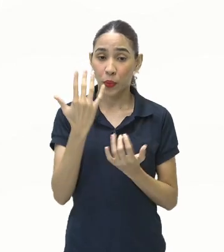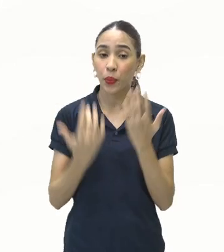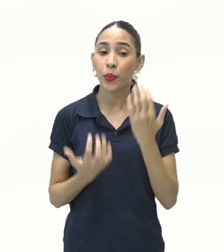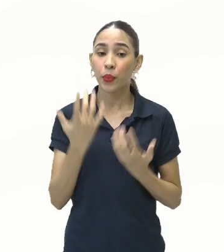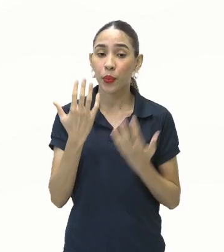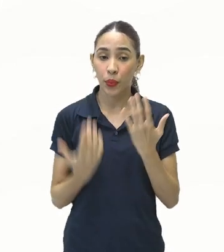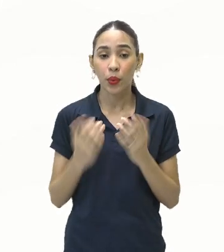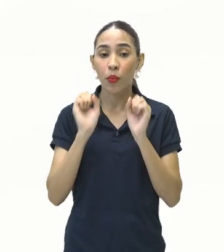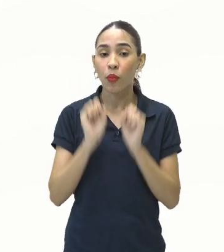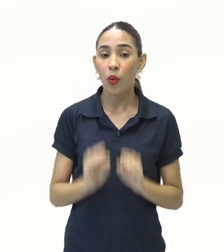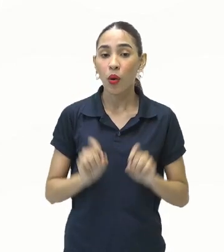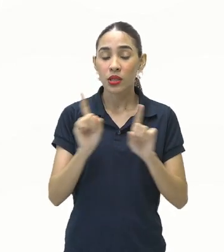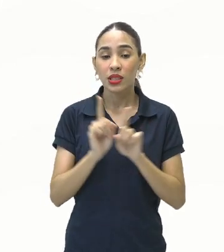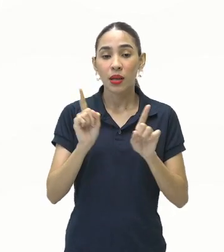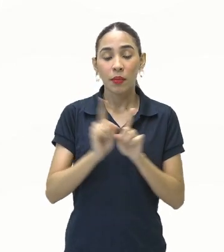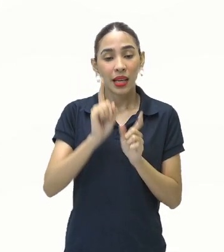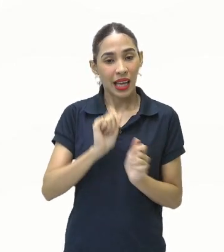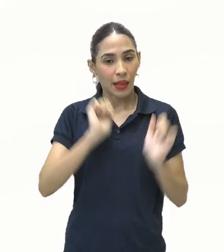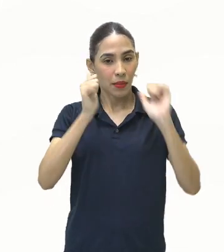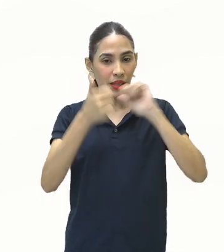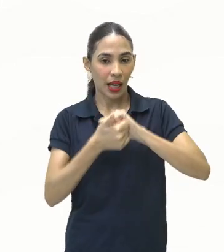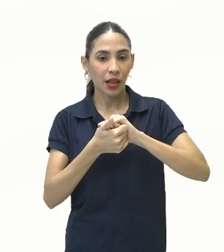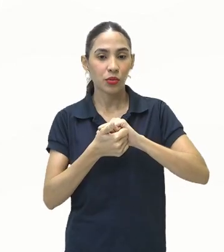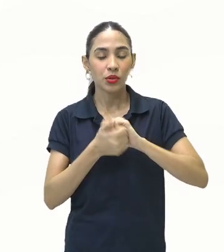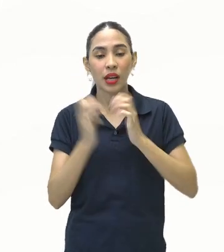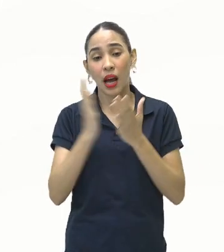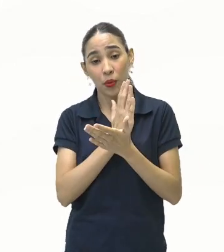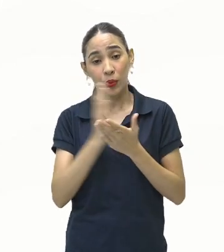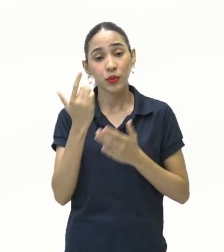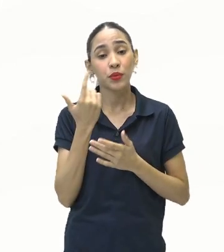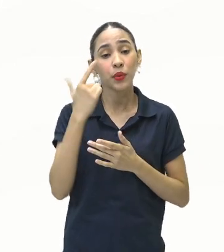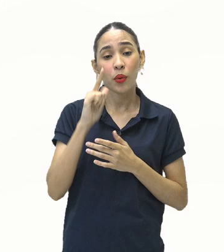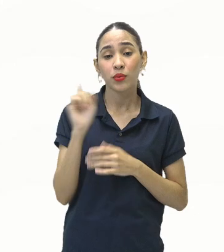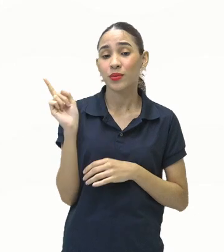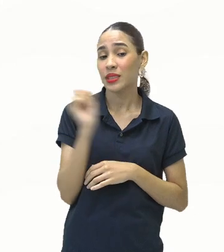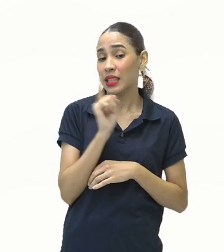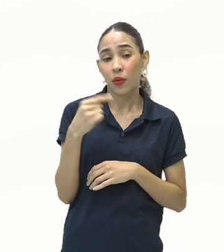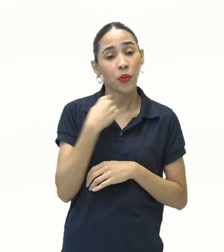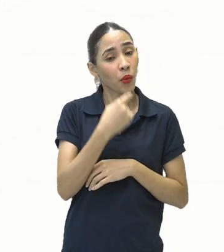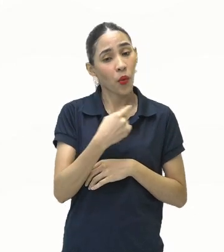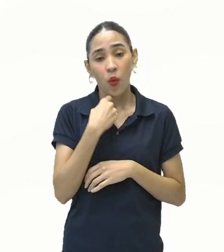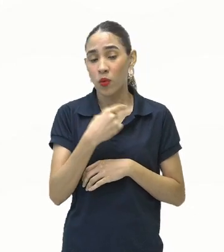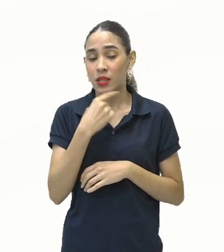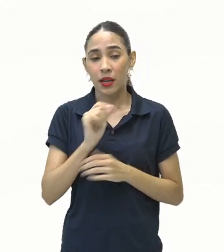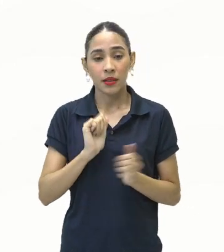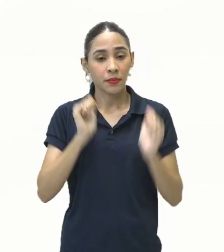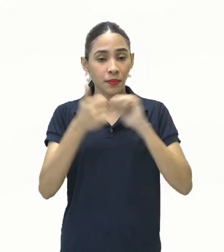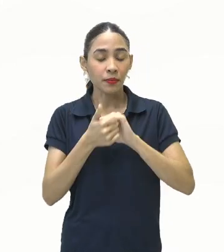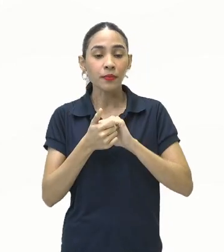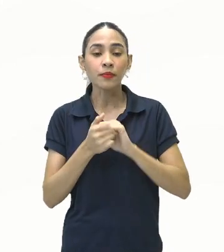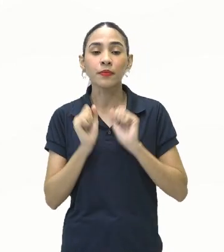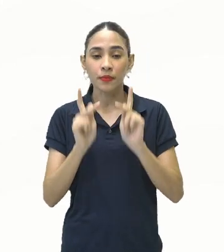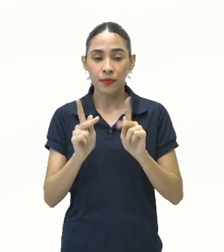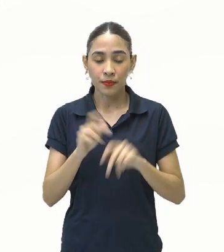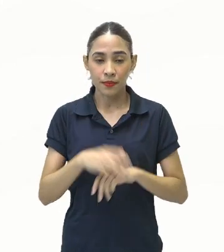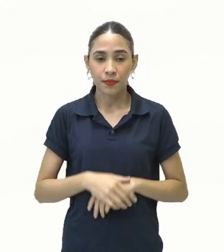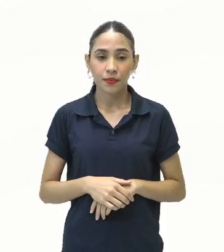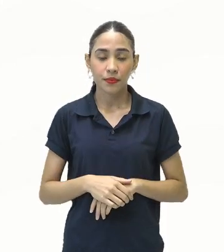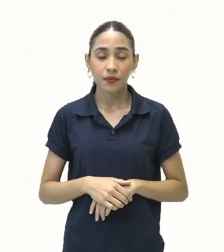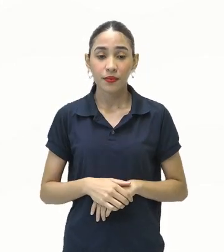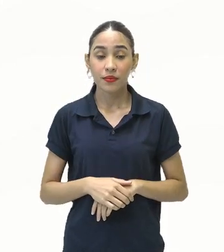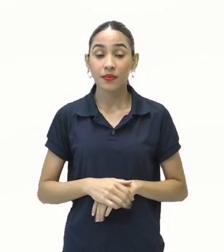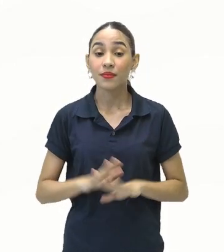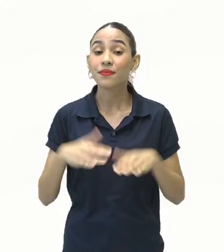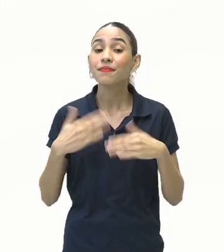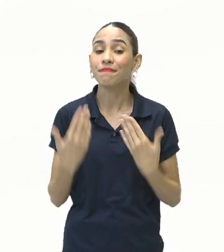aquecidos, eles podem ser remoldados. Alguns outros a gente não consegue remoldar, tá?